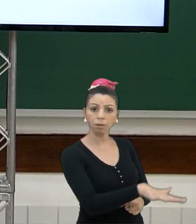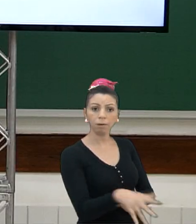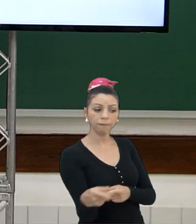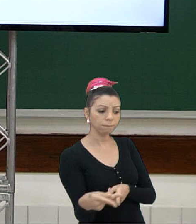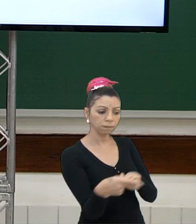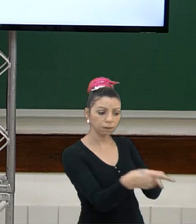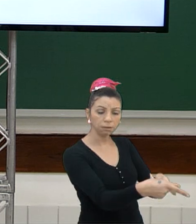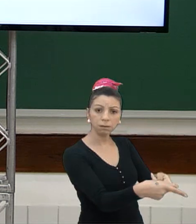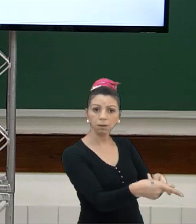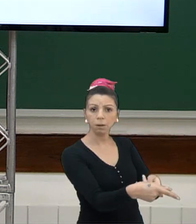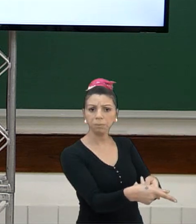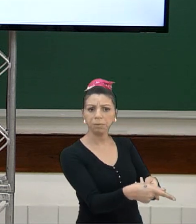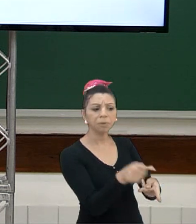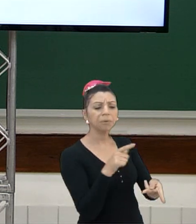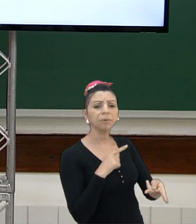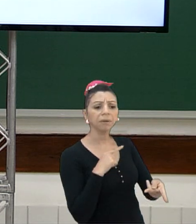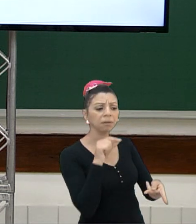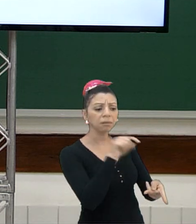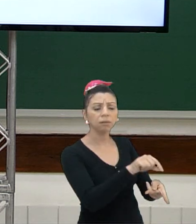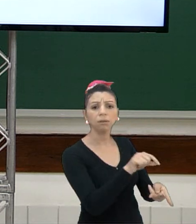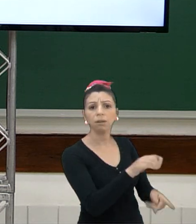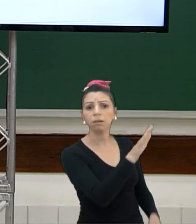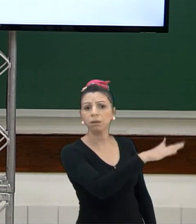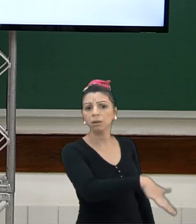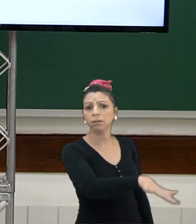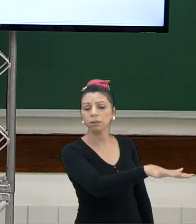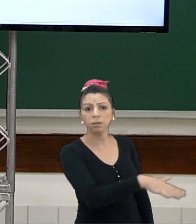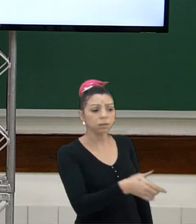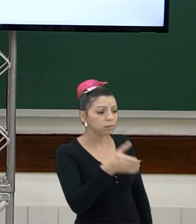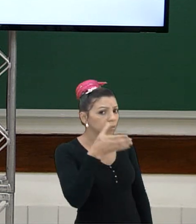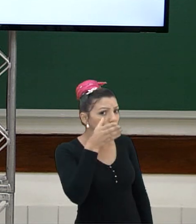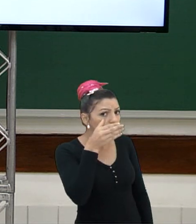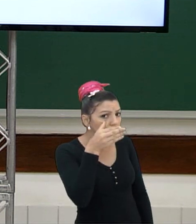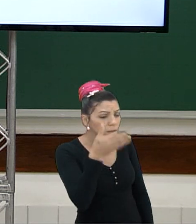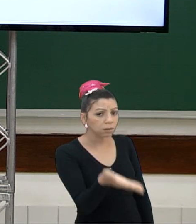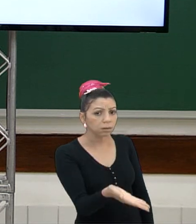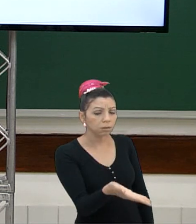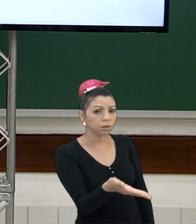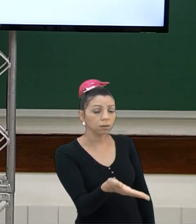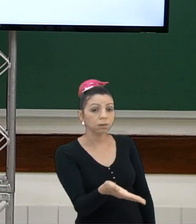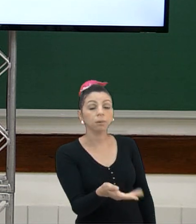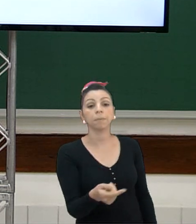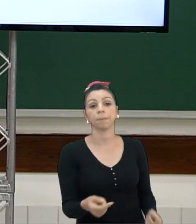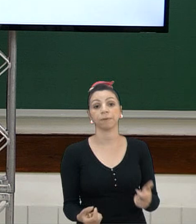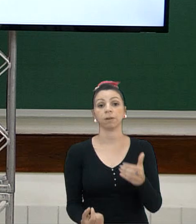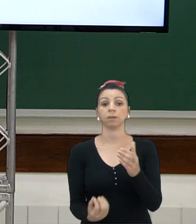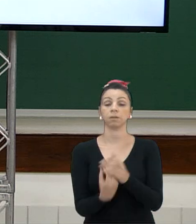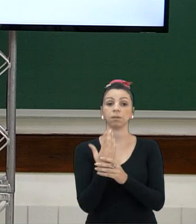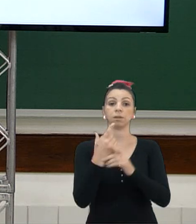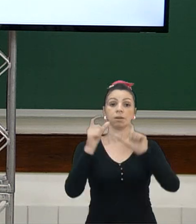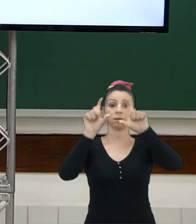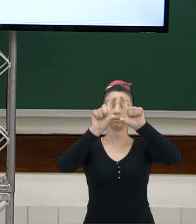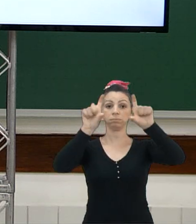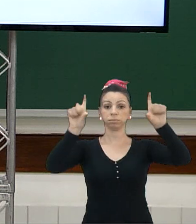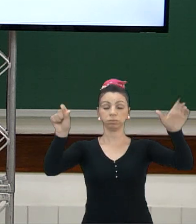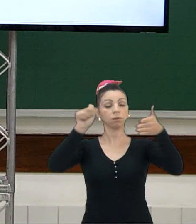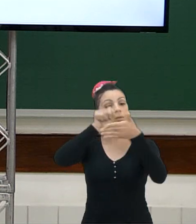de atraente? Então, você vai criar um parágrafo. Esse parágrafo bem criativo, lembrando que você